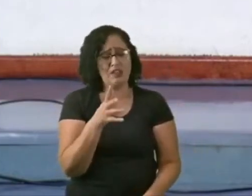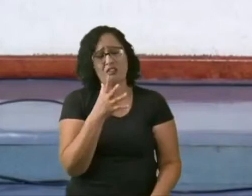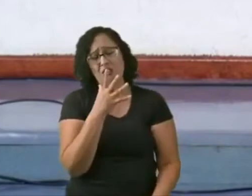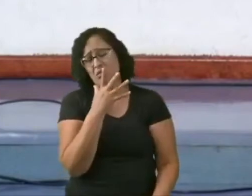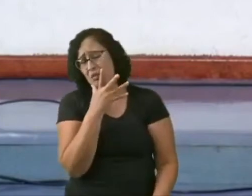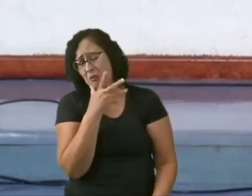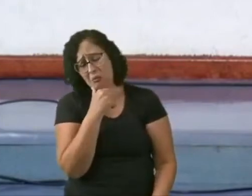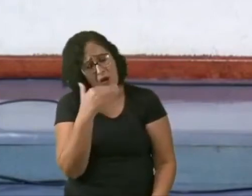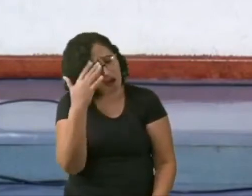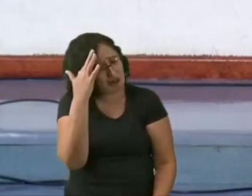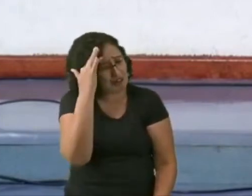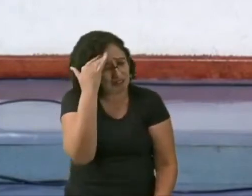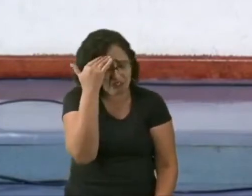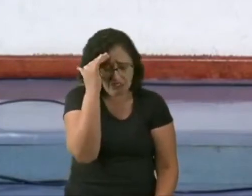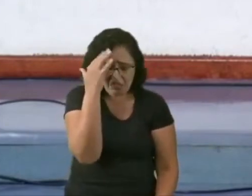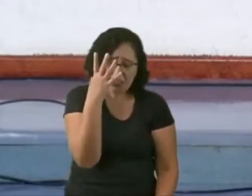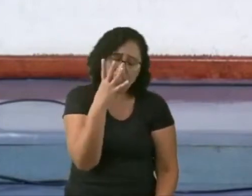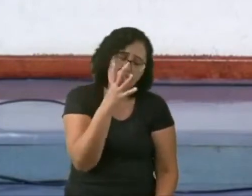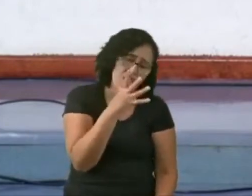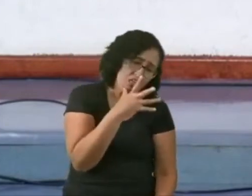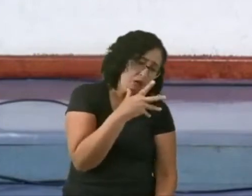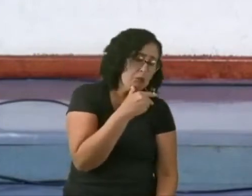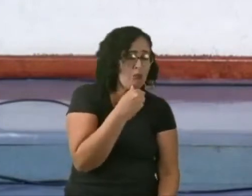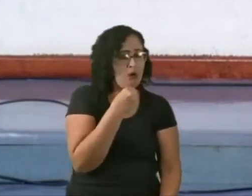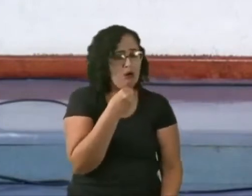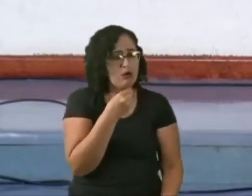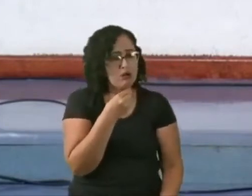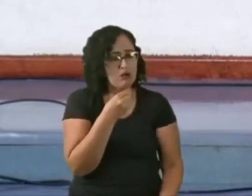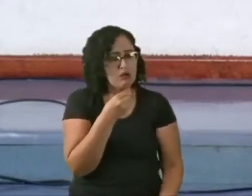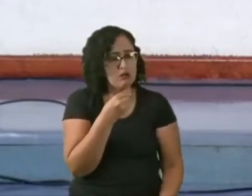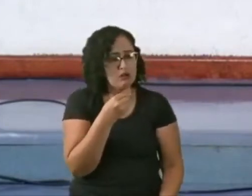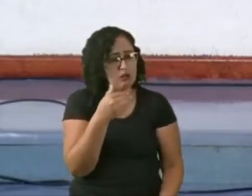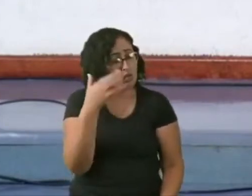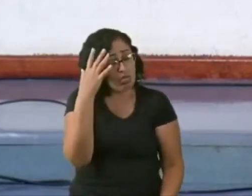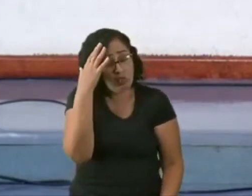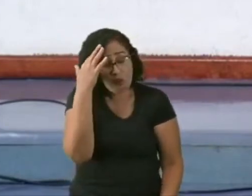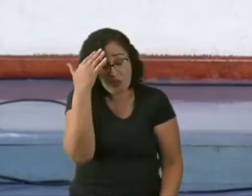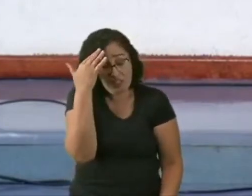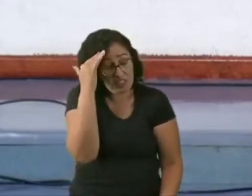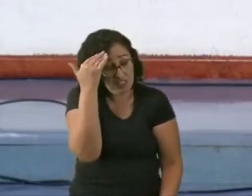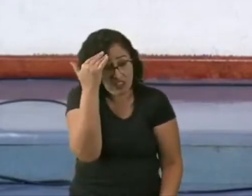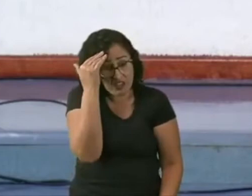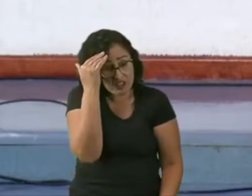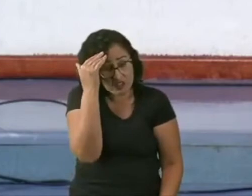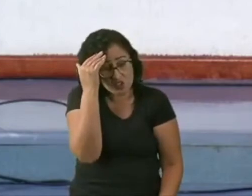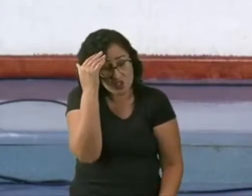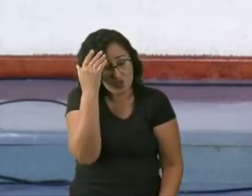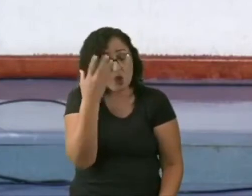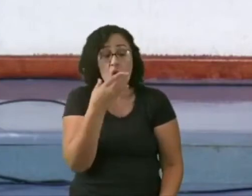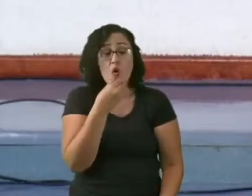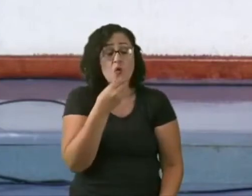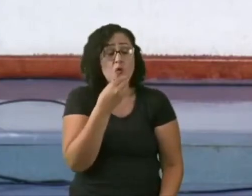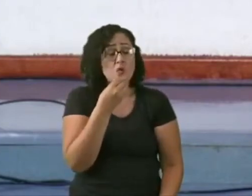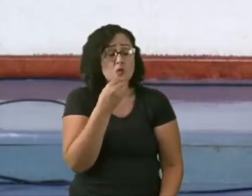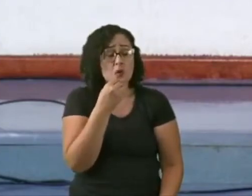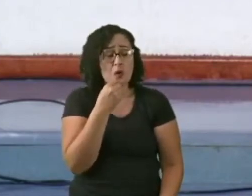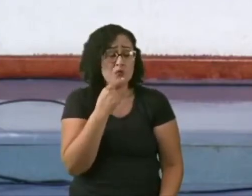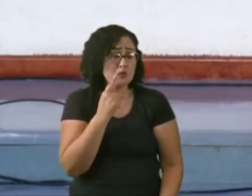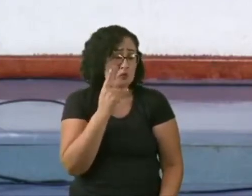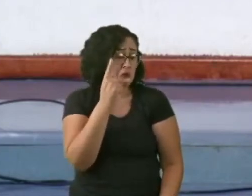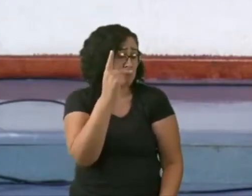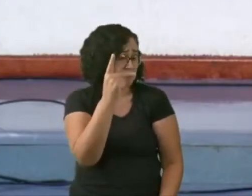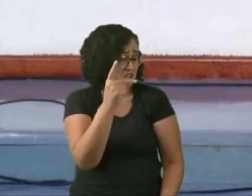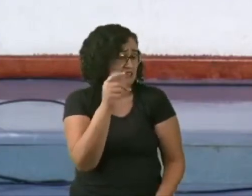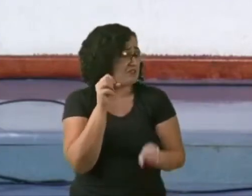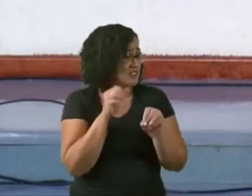Vocês não lembram o que Isaías falou? Vocês não lembram o que Jeremias falou? Era necessário que essas coisas